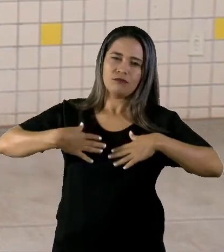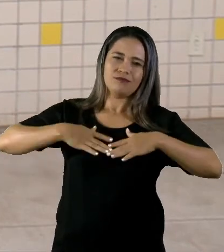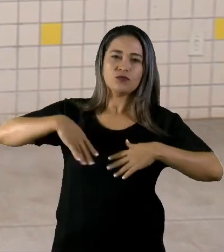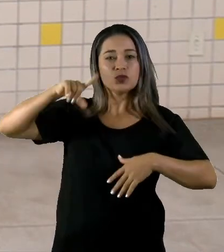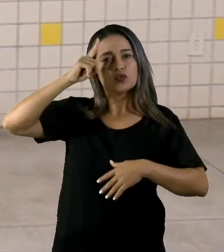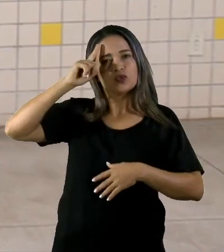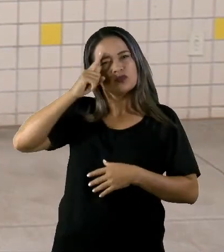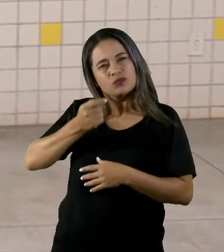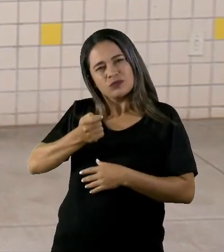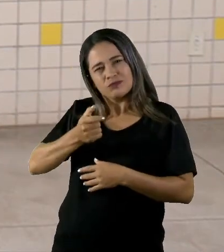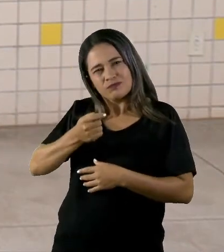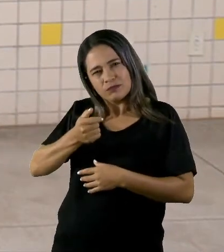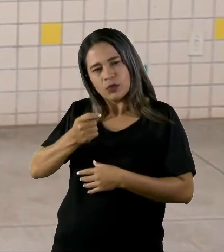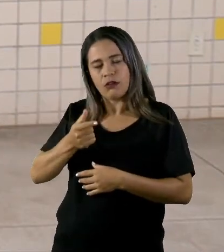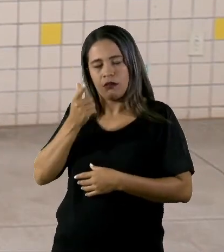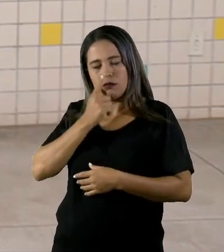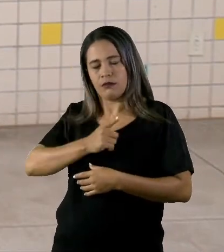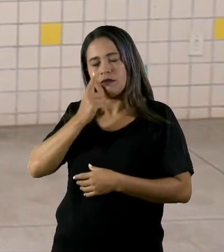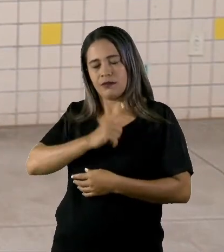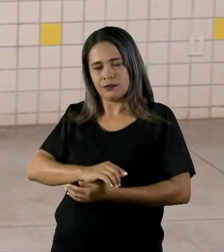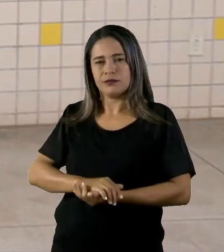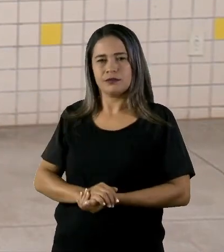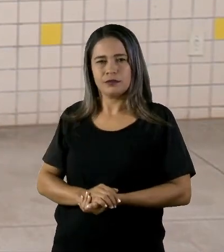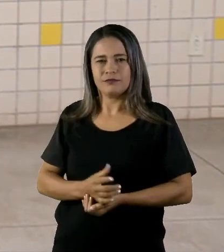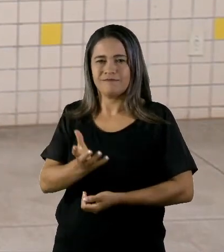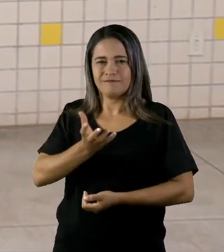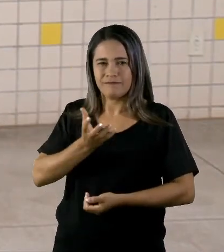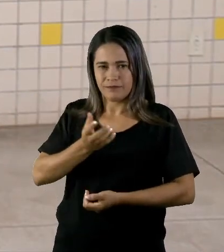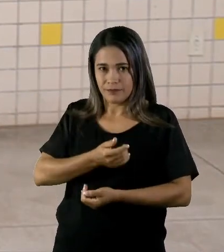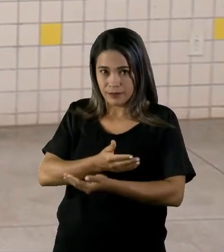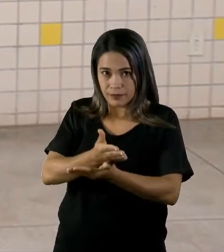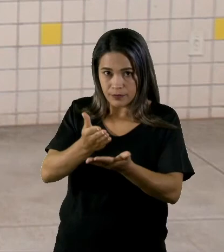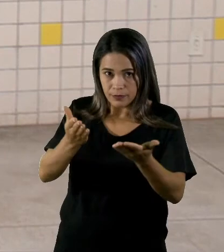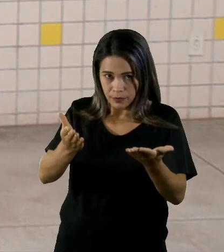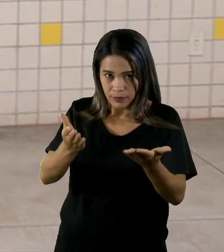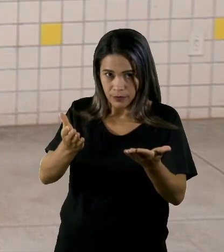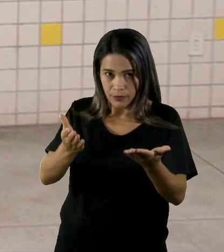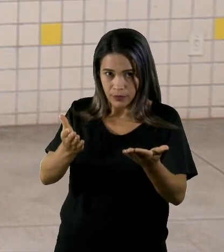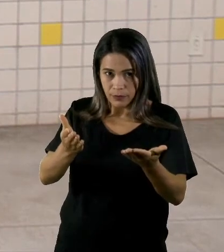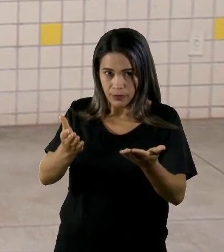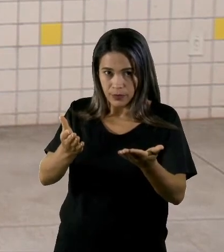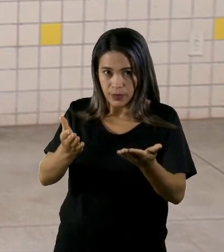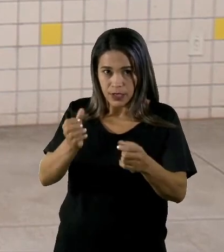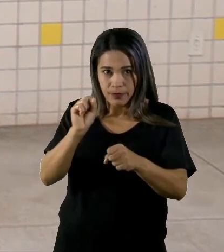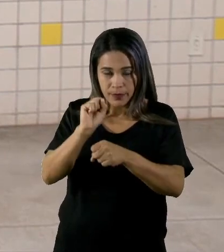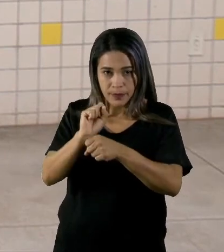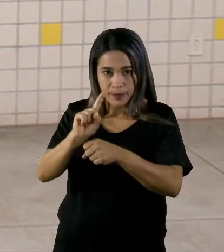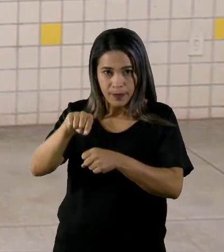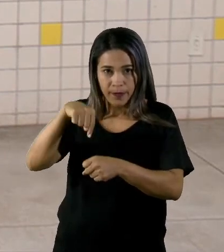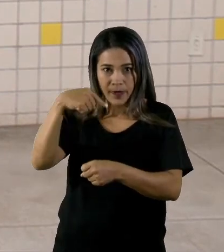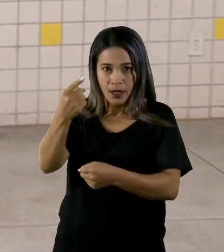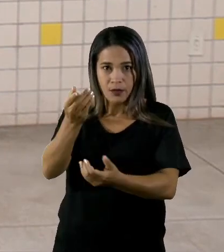um pouquinho, você vai conseguir. E eu quero que você me aguarde na próxima aula, que a gente